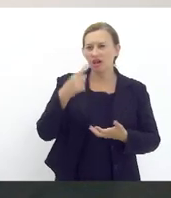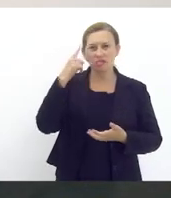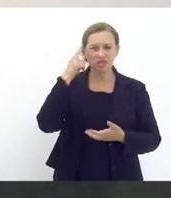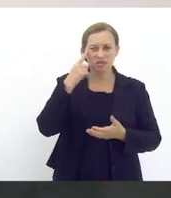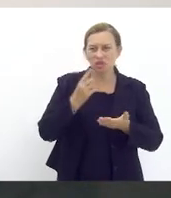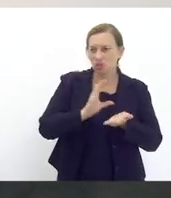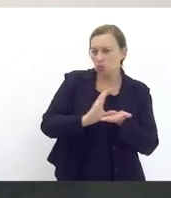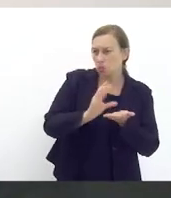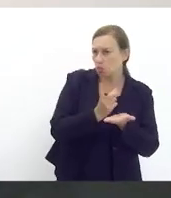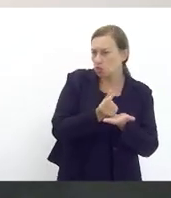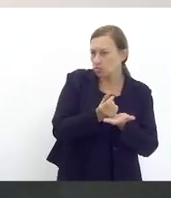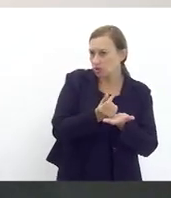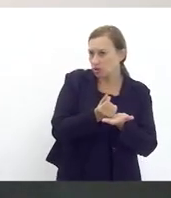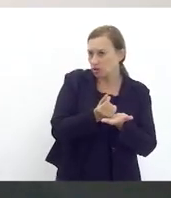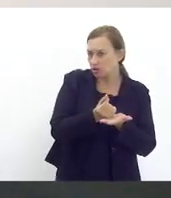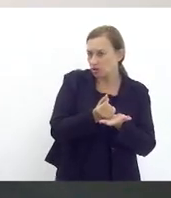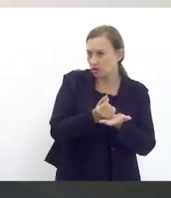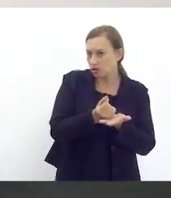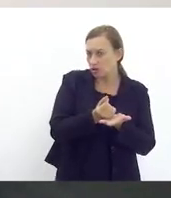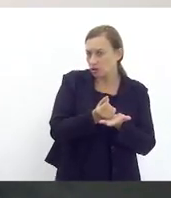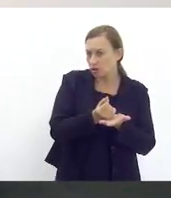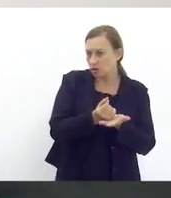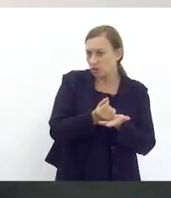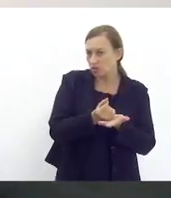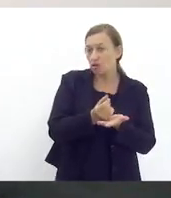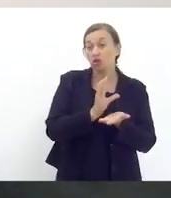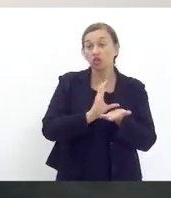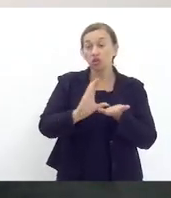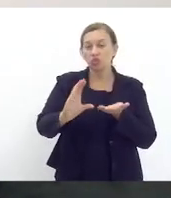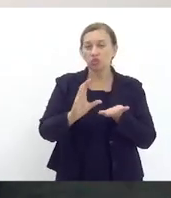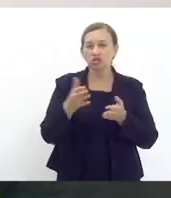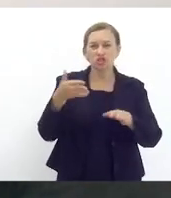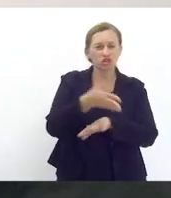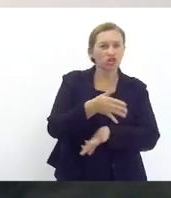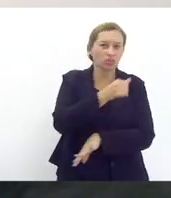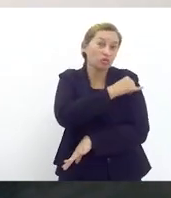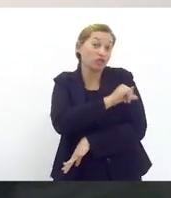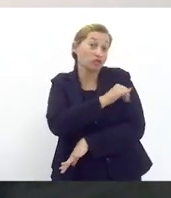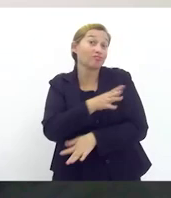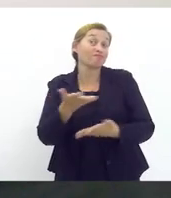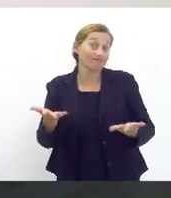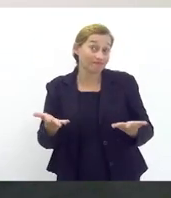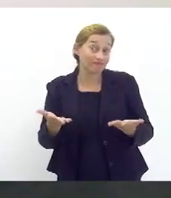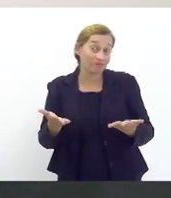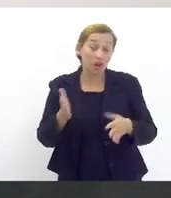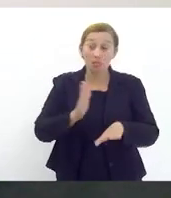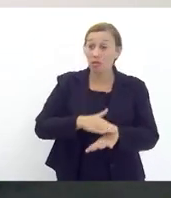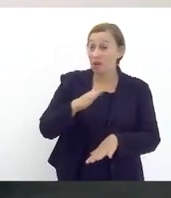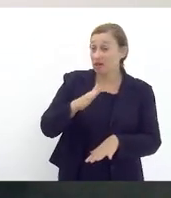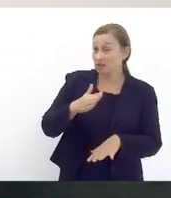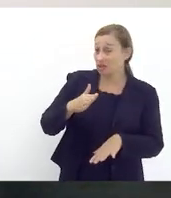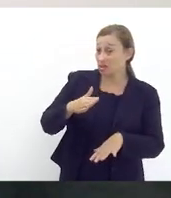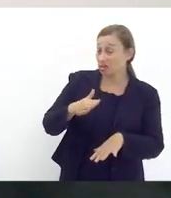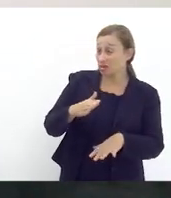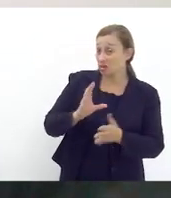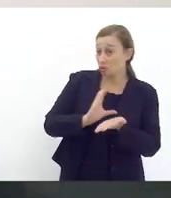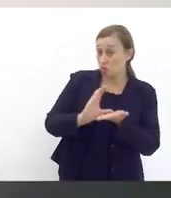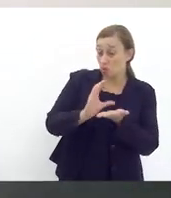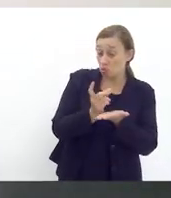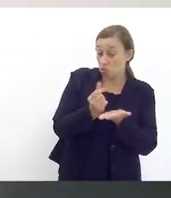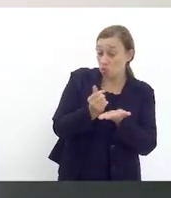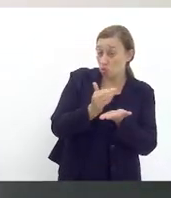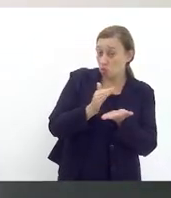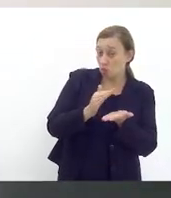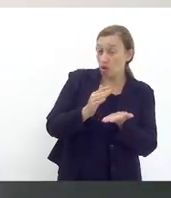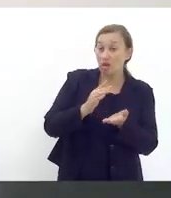orçamentária e financeira pro acabou-se de recursos que chegam para o Rio de Janeiro por mais que sejam maior a parte de recursos da história